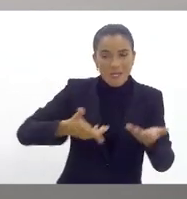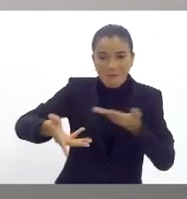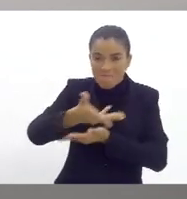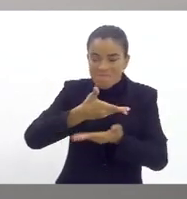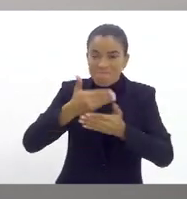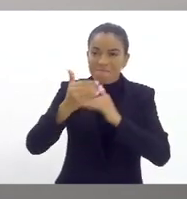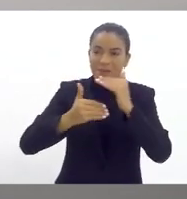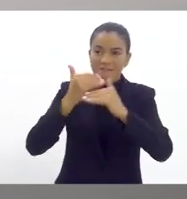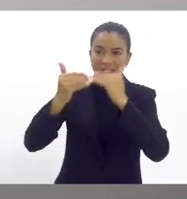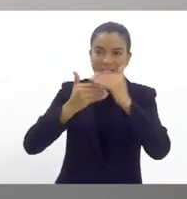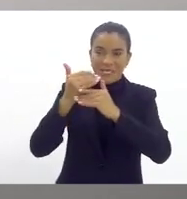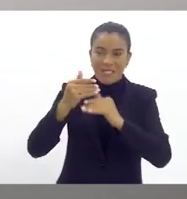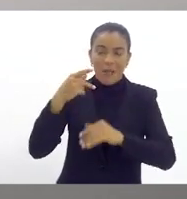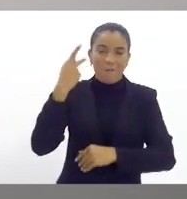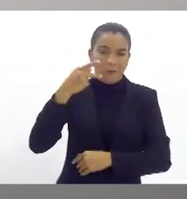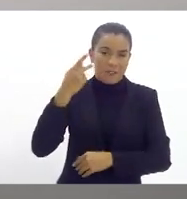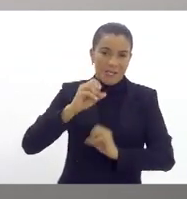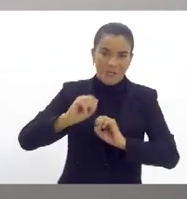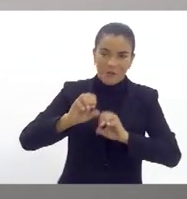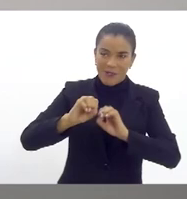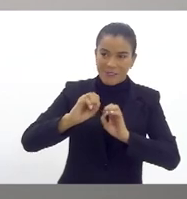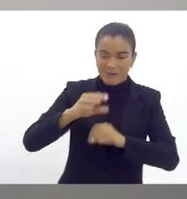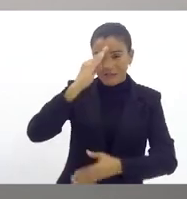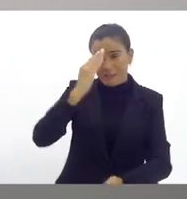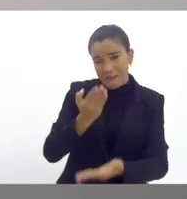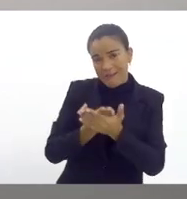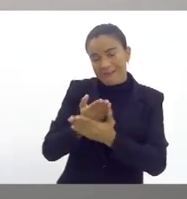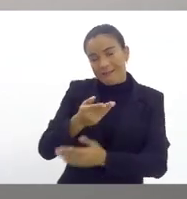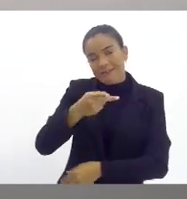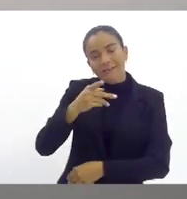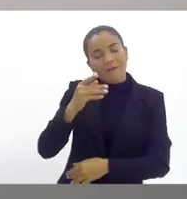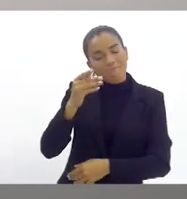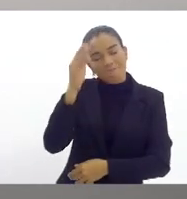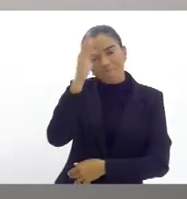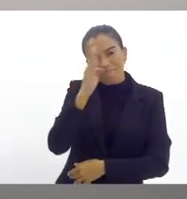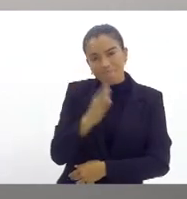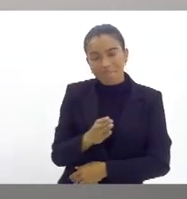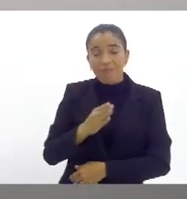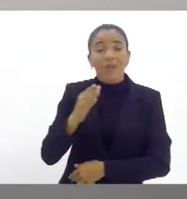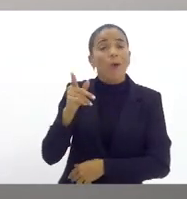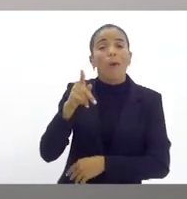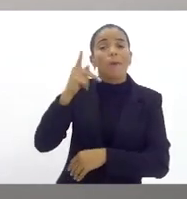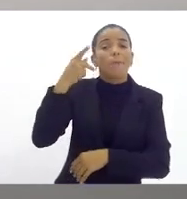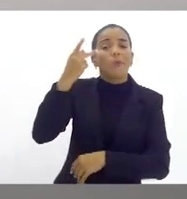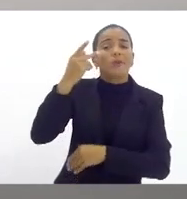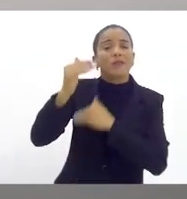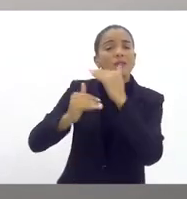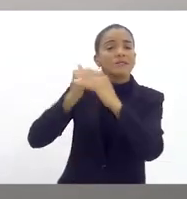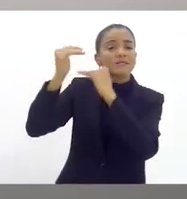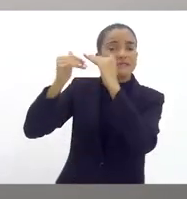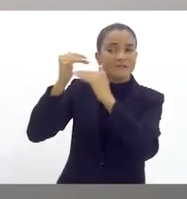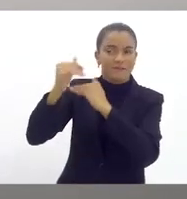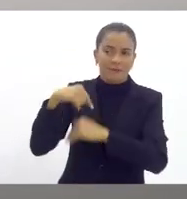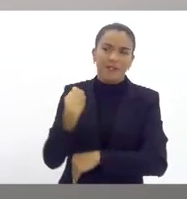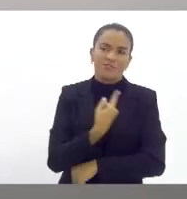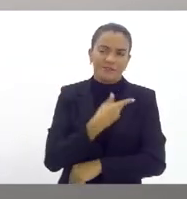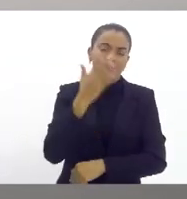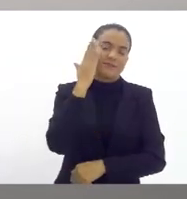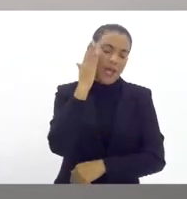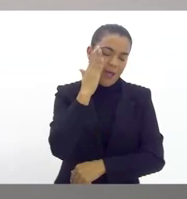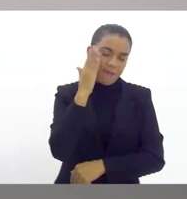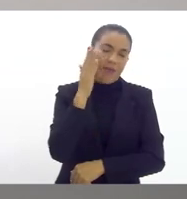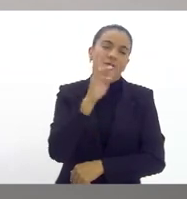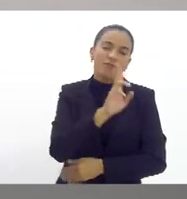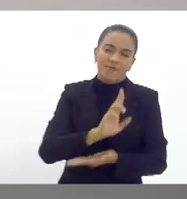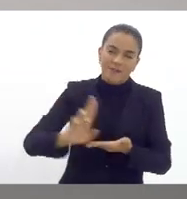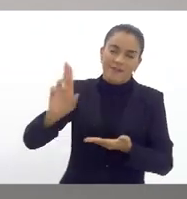avançar na política de educação que a gente acredita para o nosso país que é uma política de desenvolvimento e a gente sabe que as Universidades